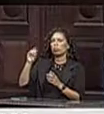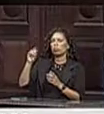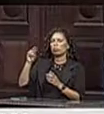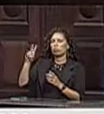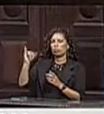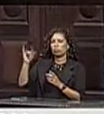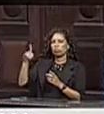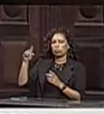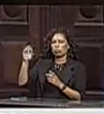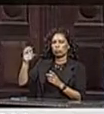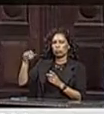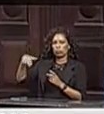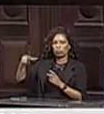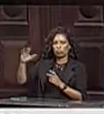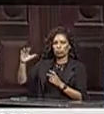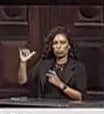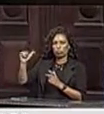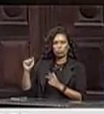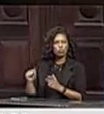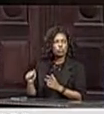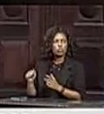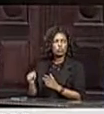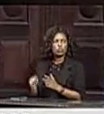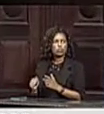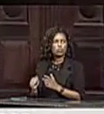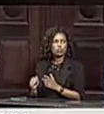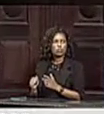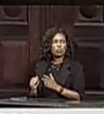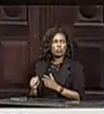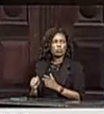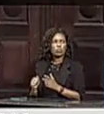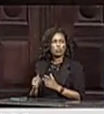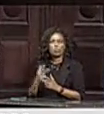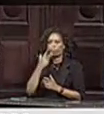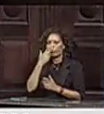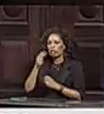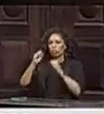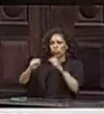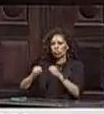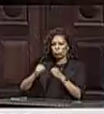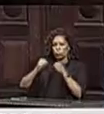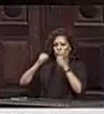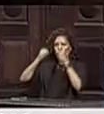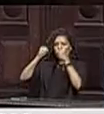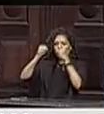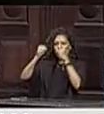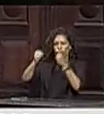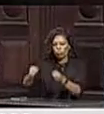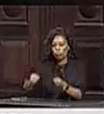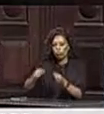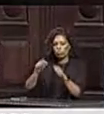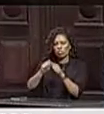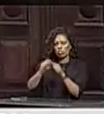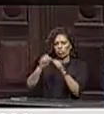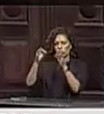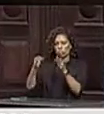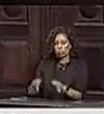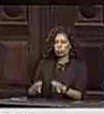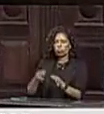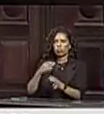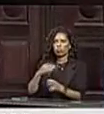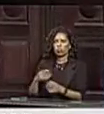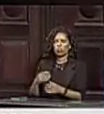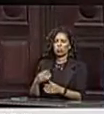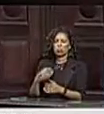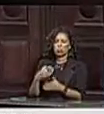trabalhista, não foi possível esse esforço coletivo para preservar os direitos que constavam, não só